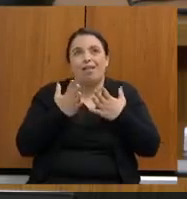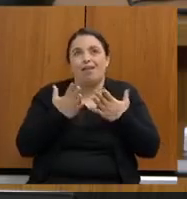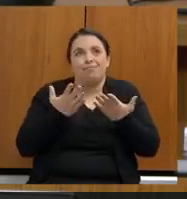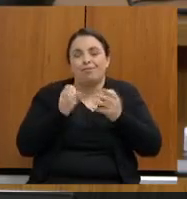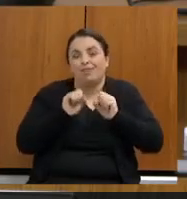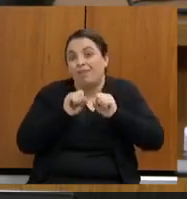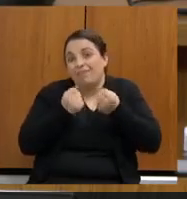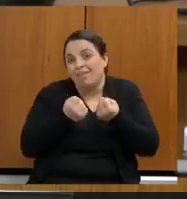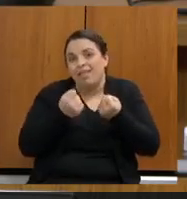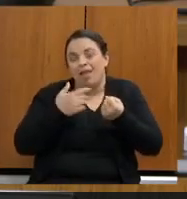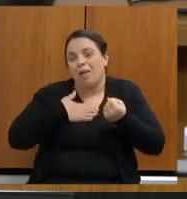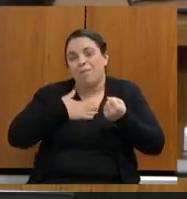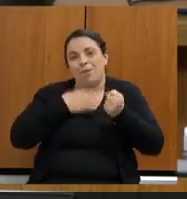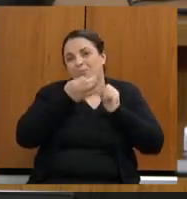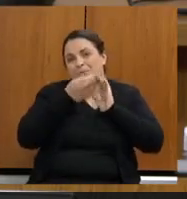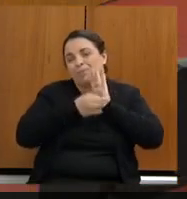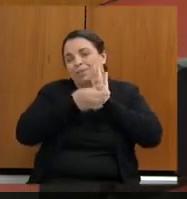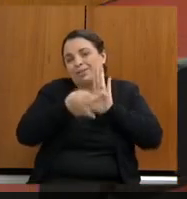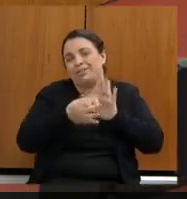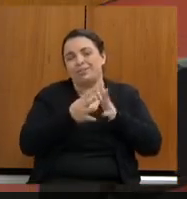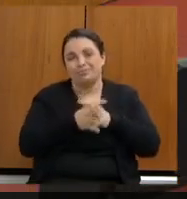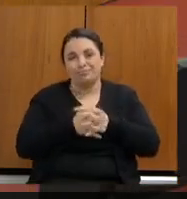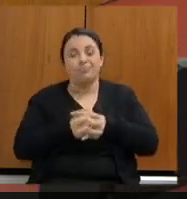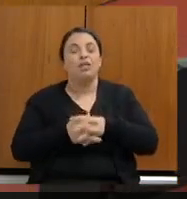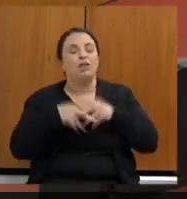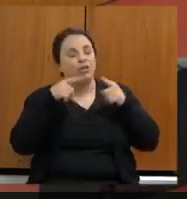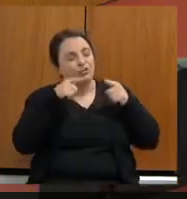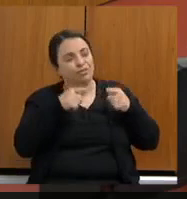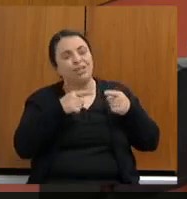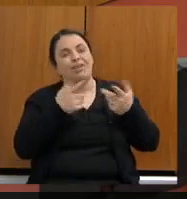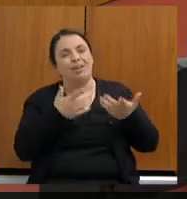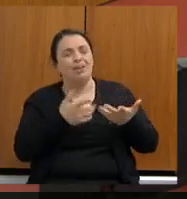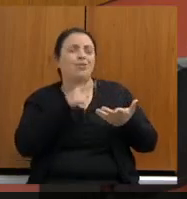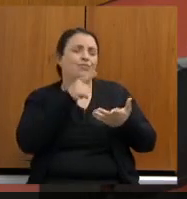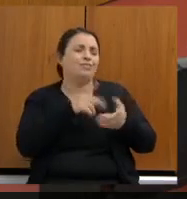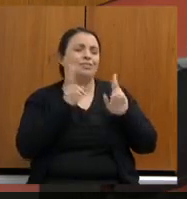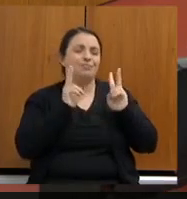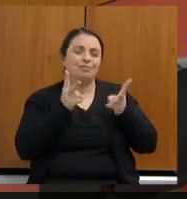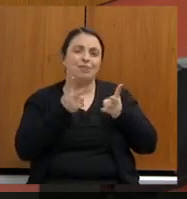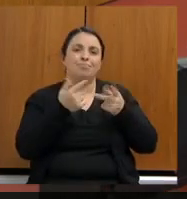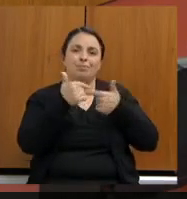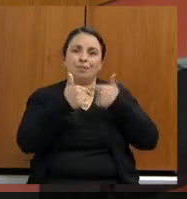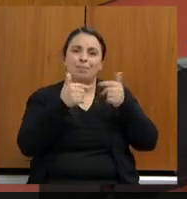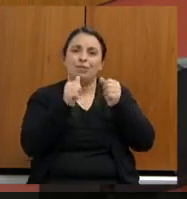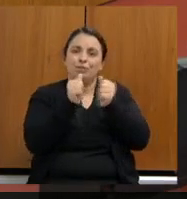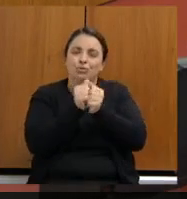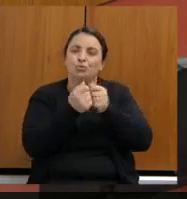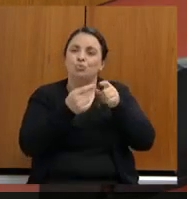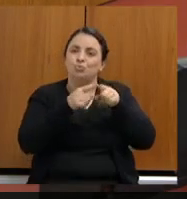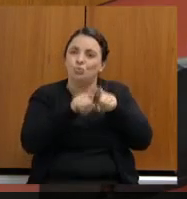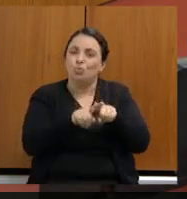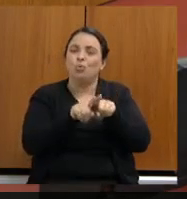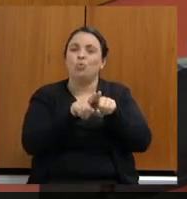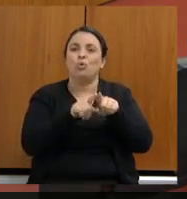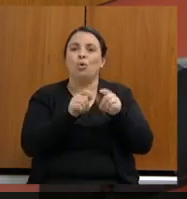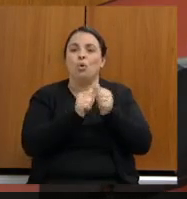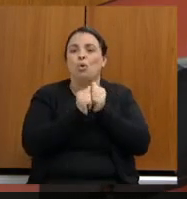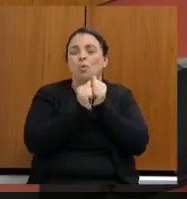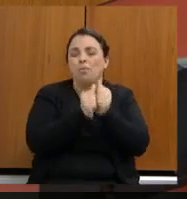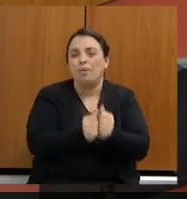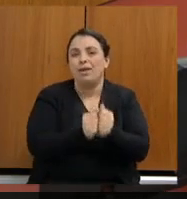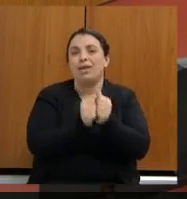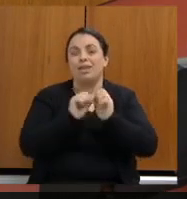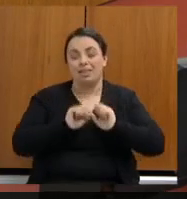doença graças a Alícia tem sido grande parceiro e um grande companheiro na defesa